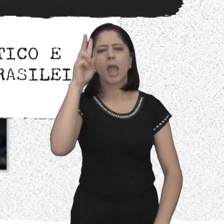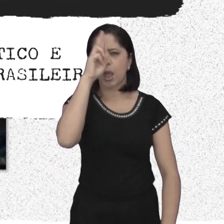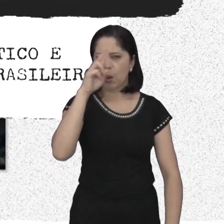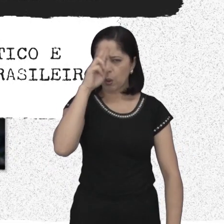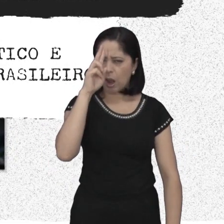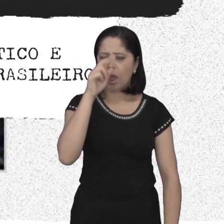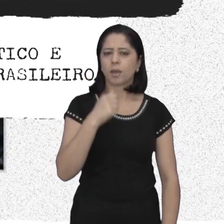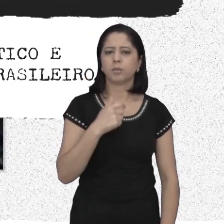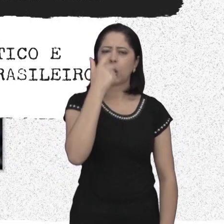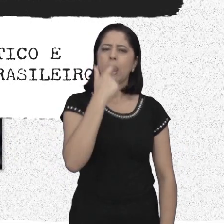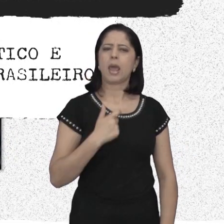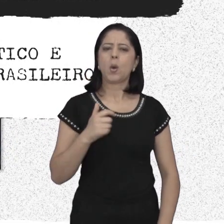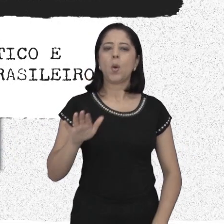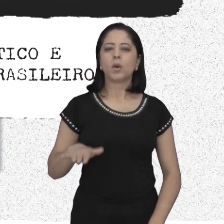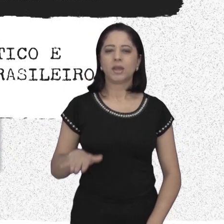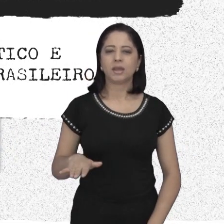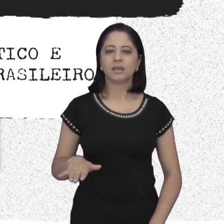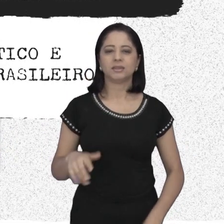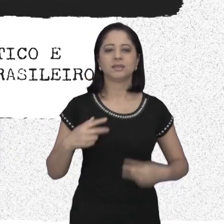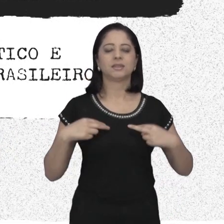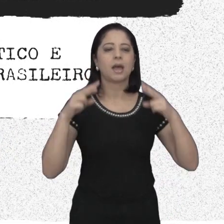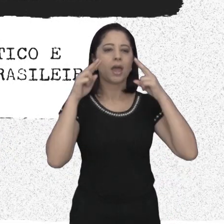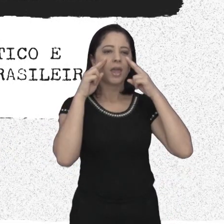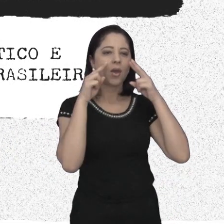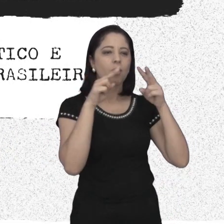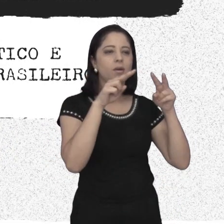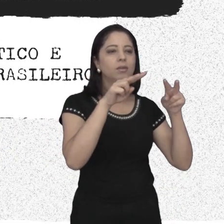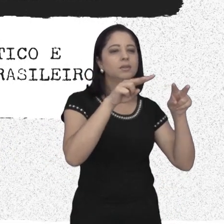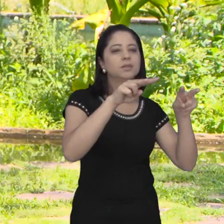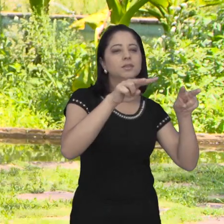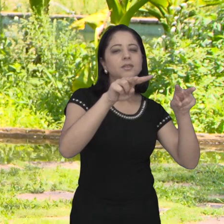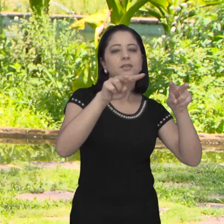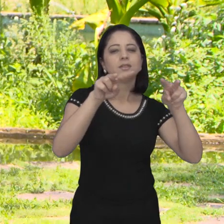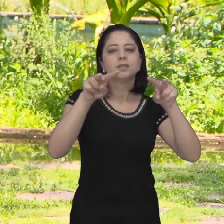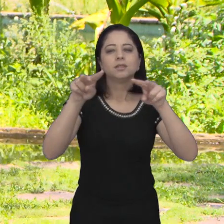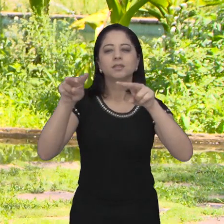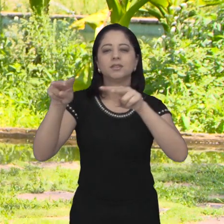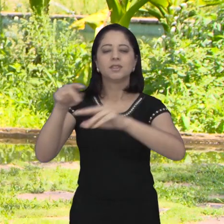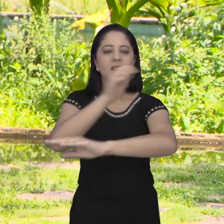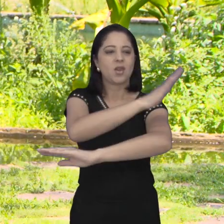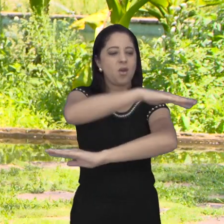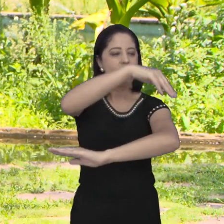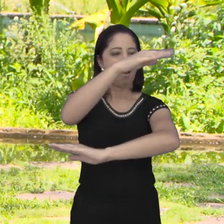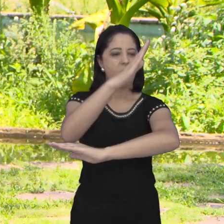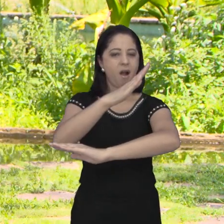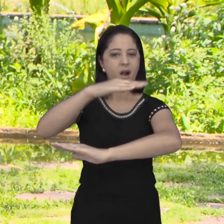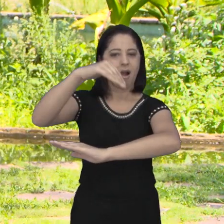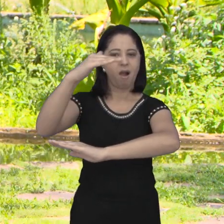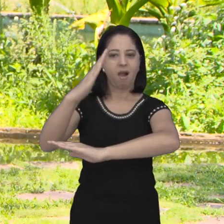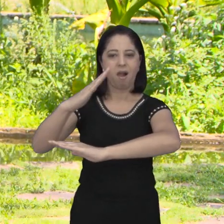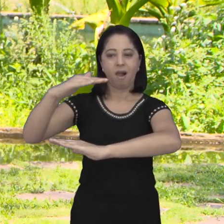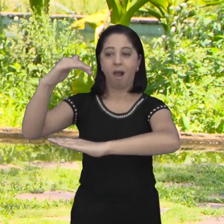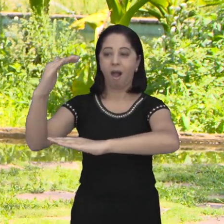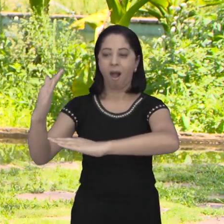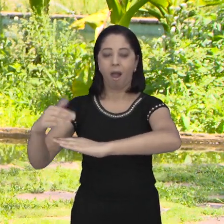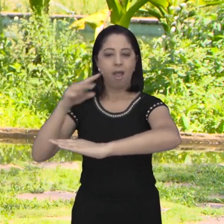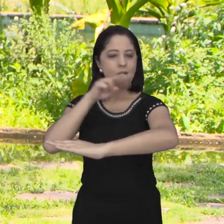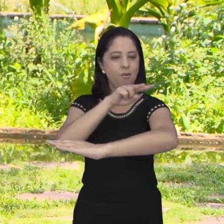coisa bastante inovadora. Roberto é o paisagista, né?